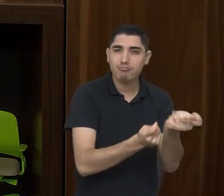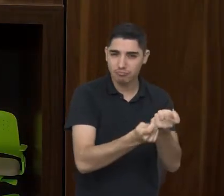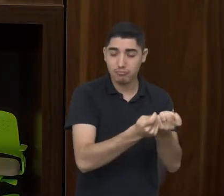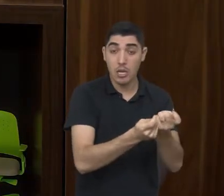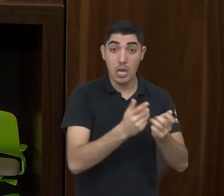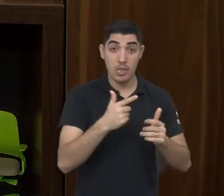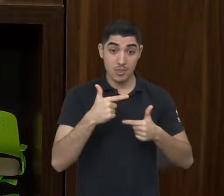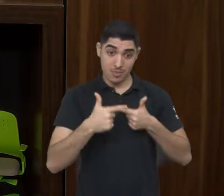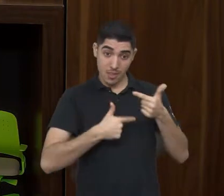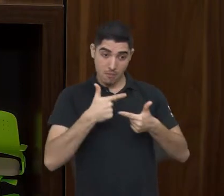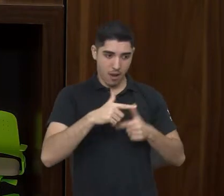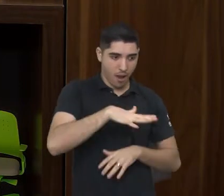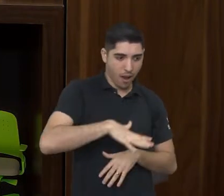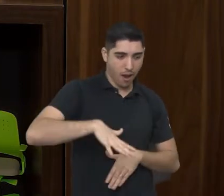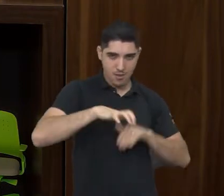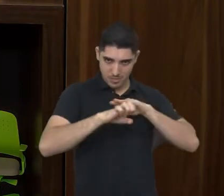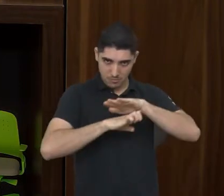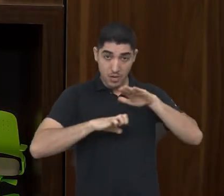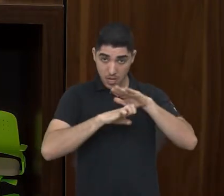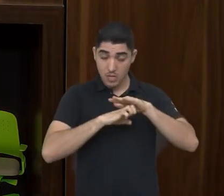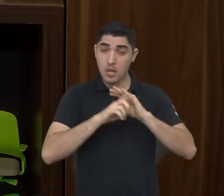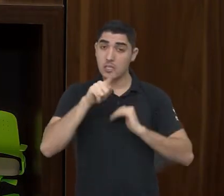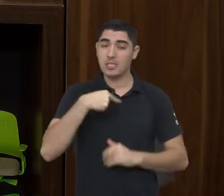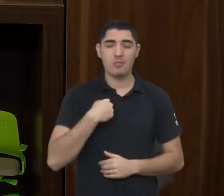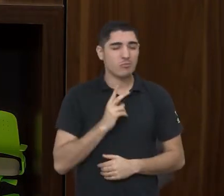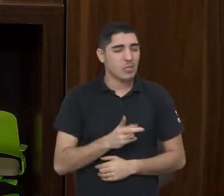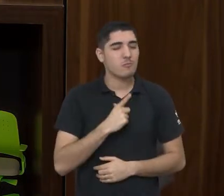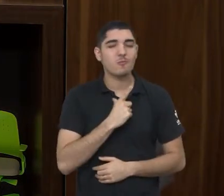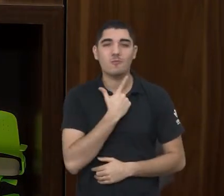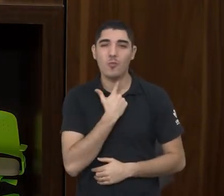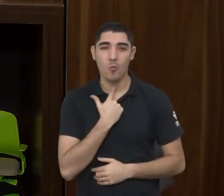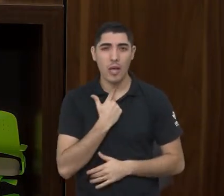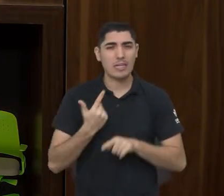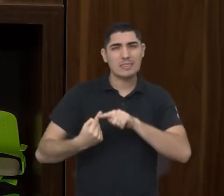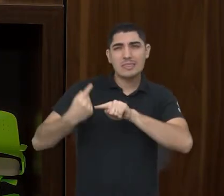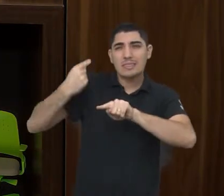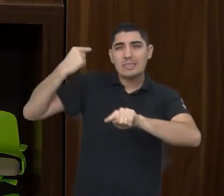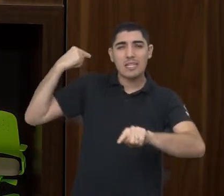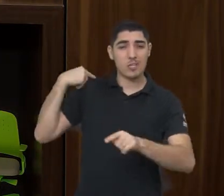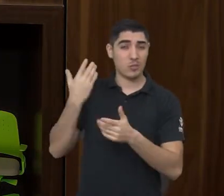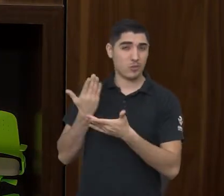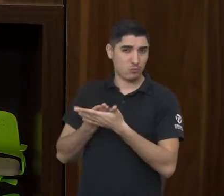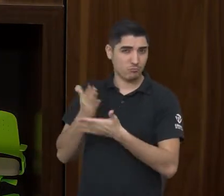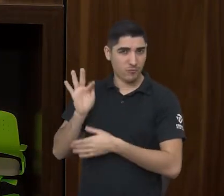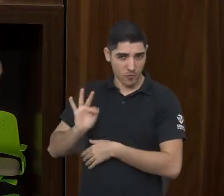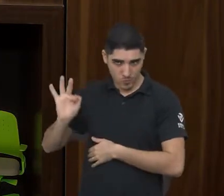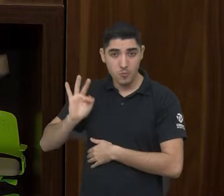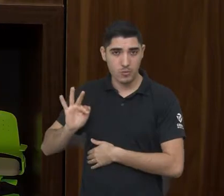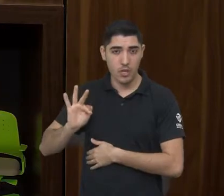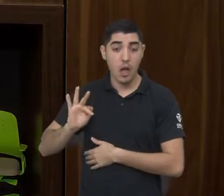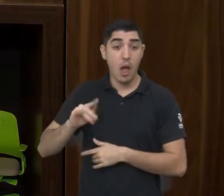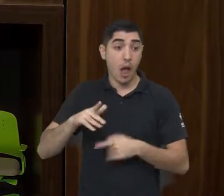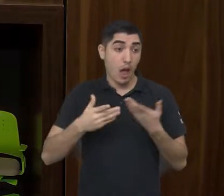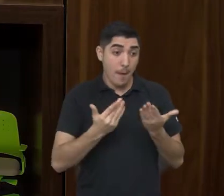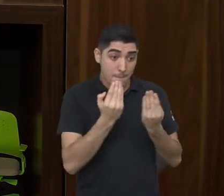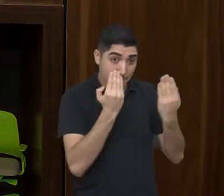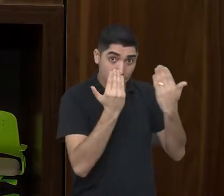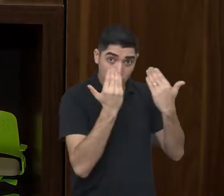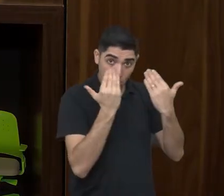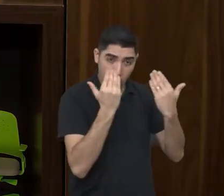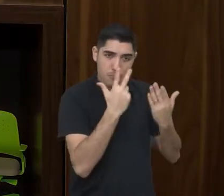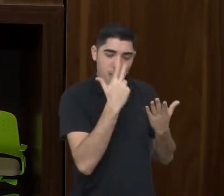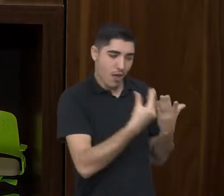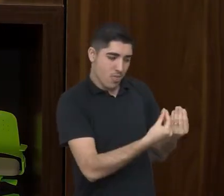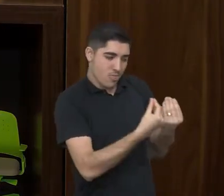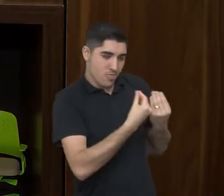Trabalhar na empresa, no mundo corporativo, sempre foi um desejo meu, desde a época do vestibular. A psicologia trouxe essa possibilidade